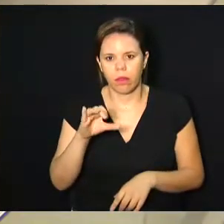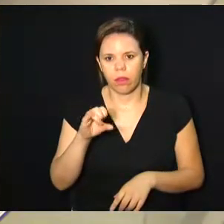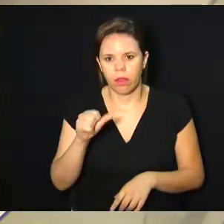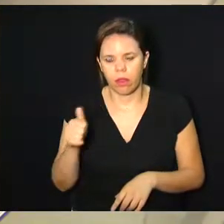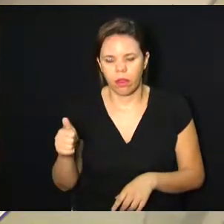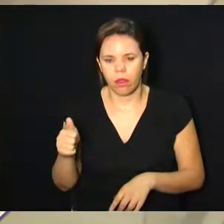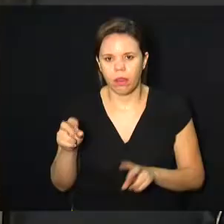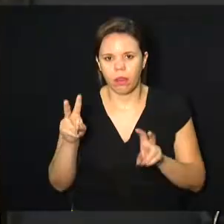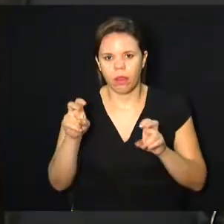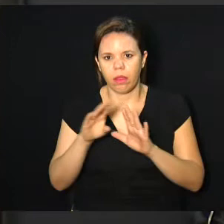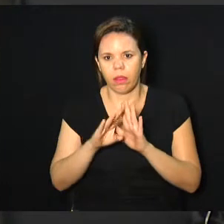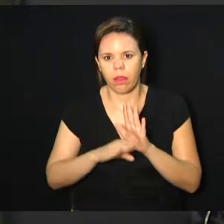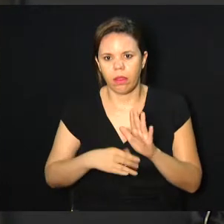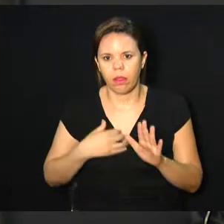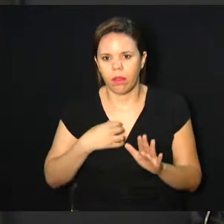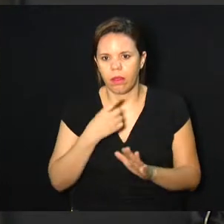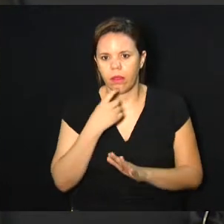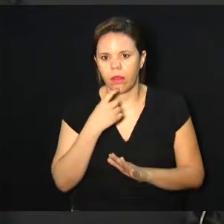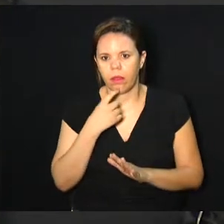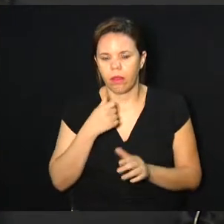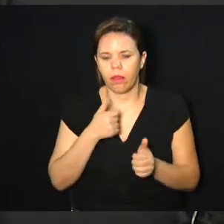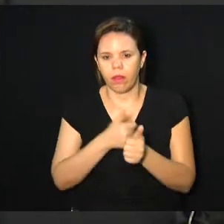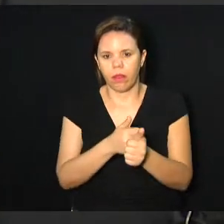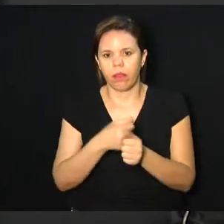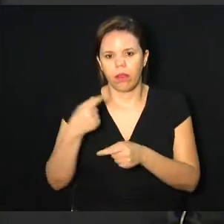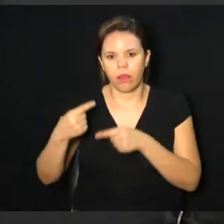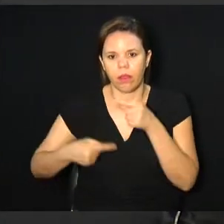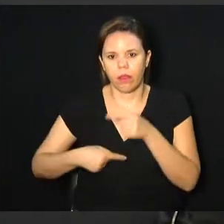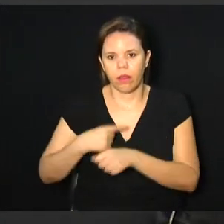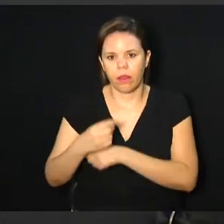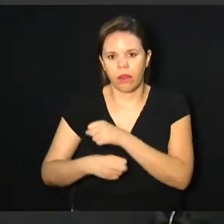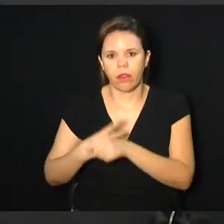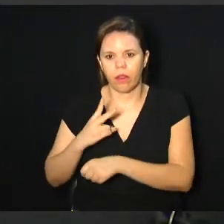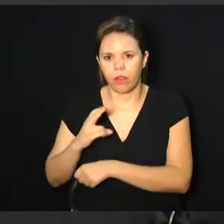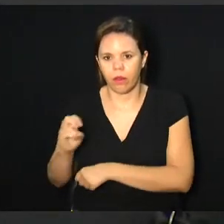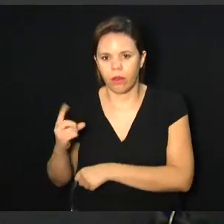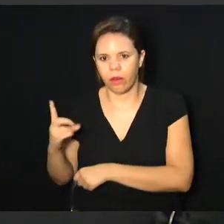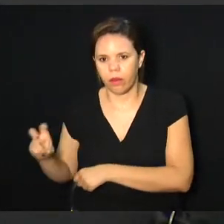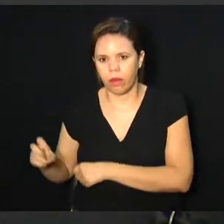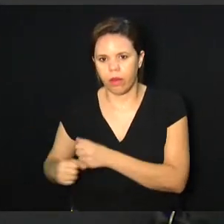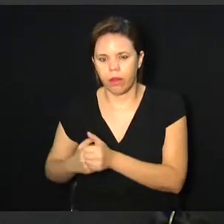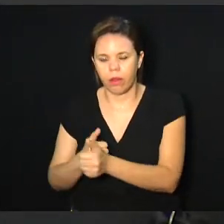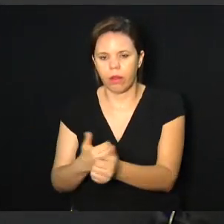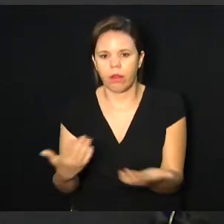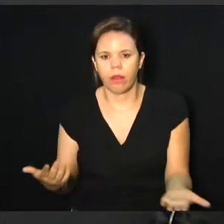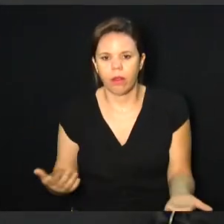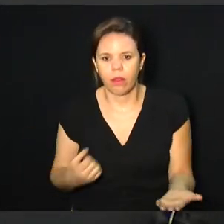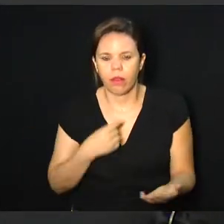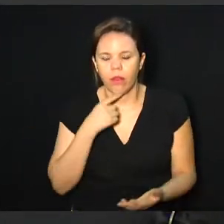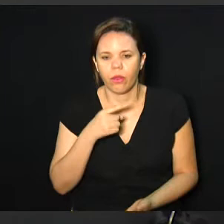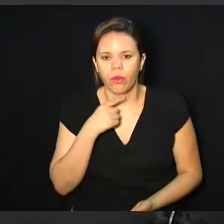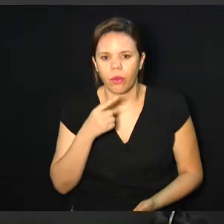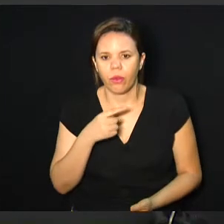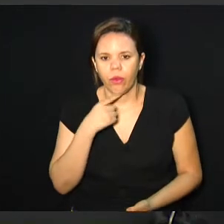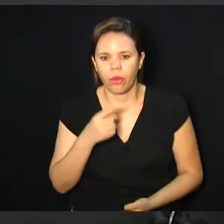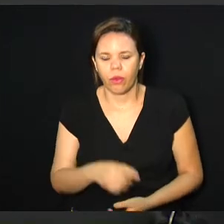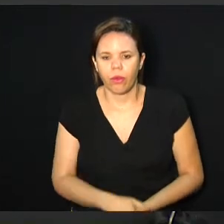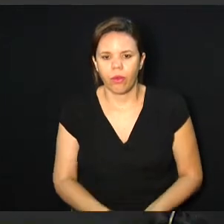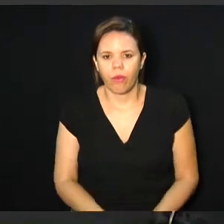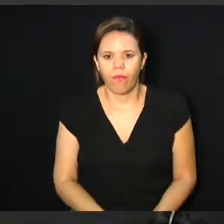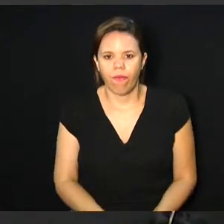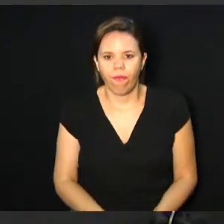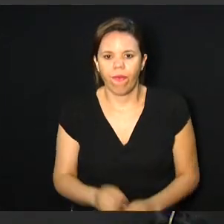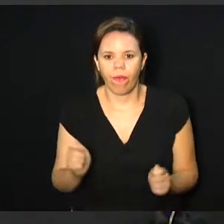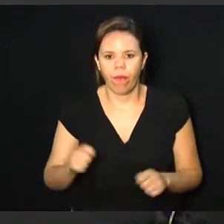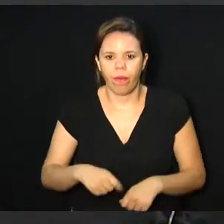Minha Campinas. Estamos aqui acompanhando esse debate desde 2015. E algumas dúvidas do ponto de que possa